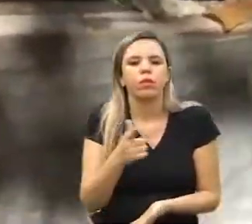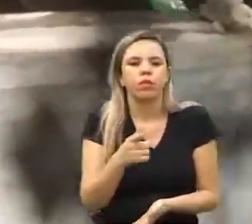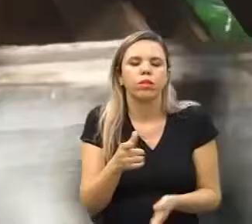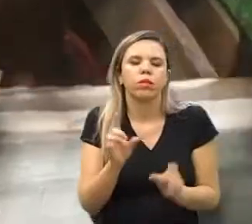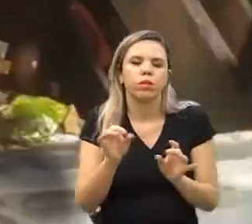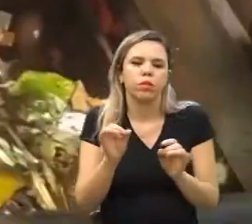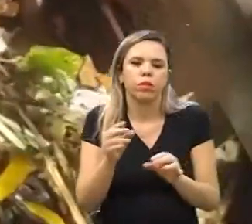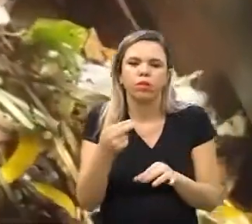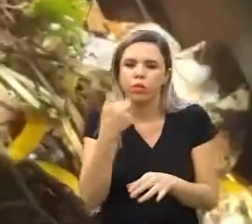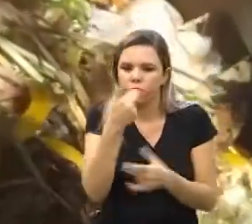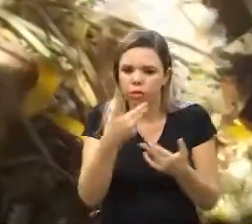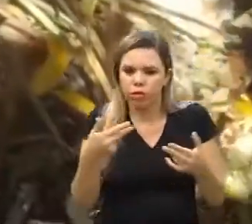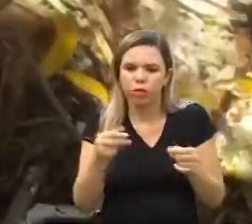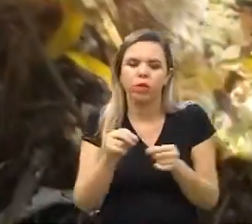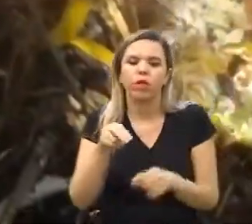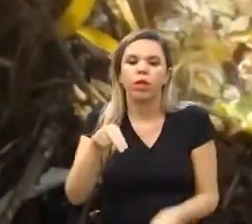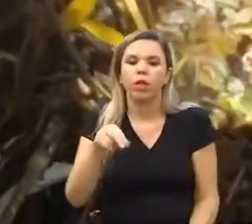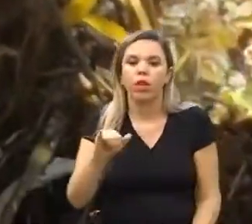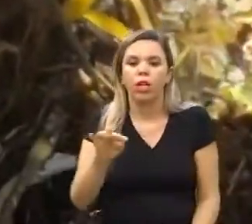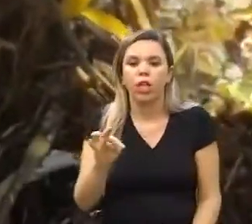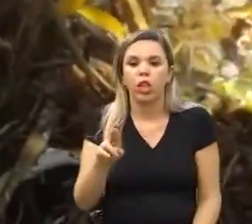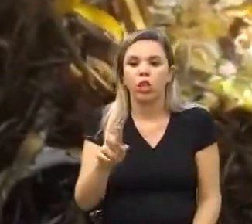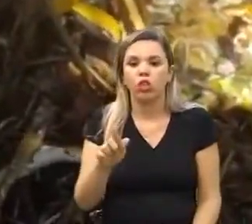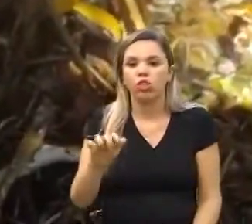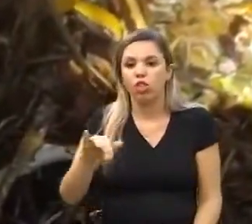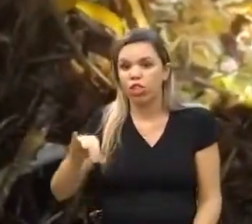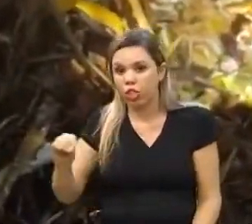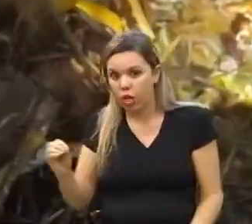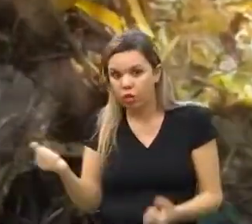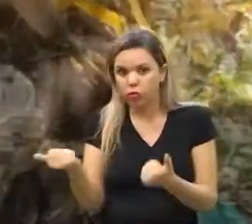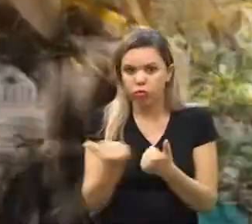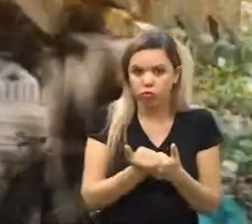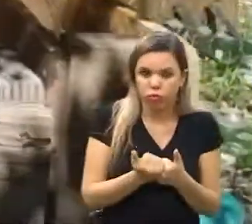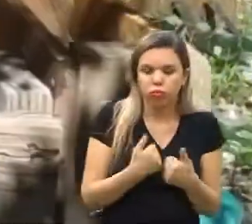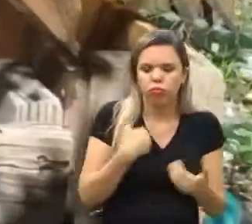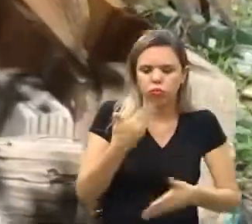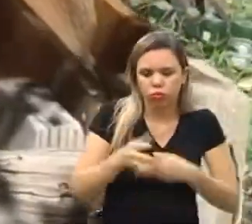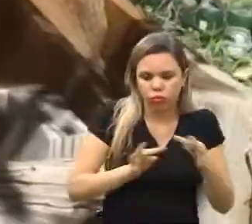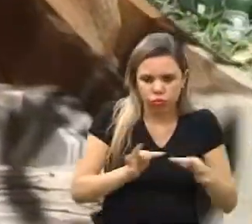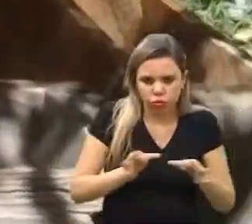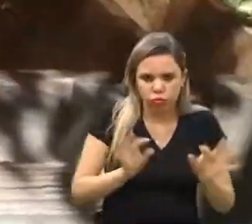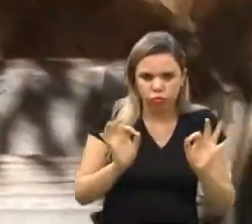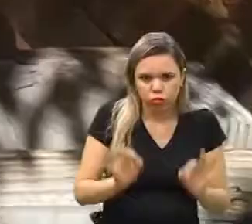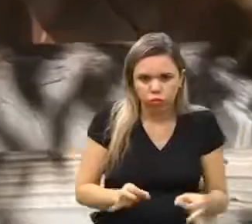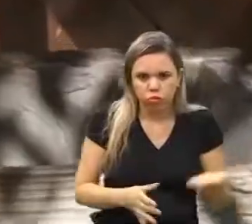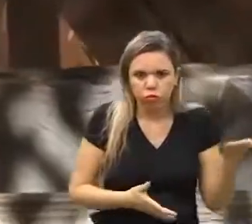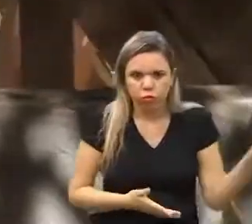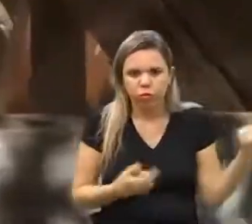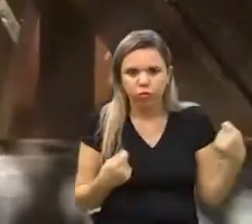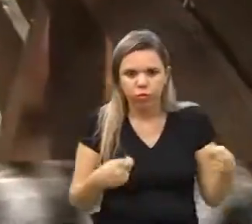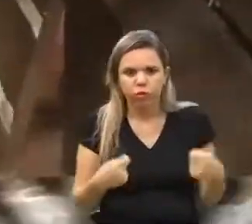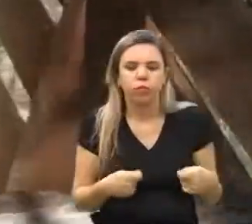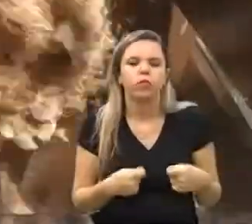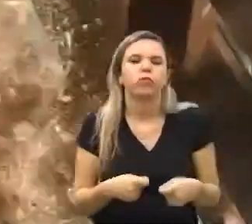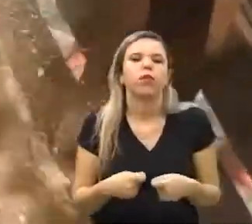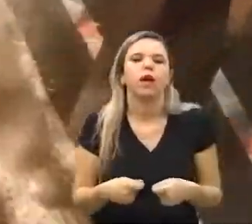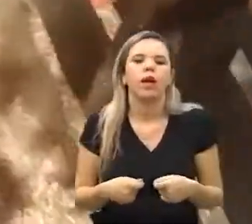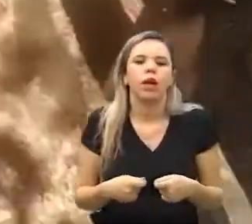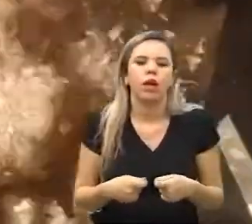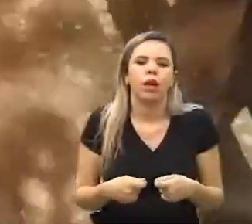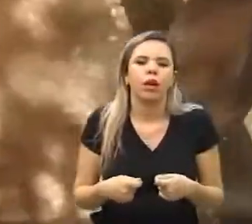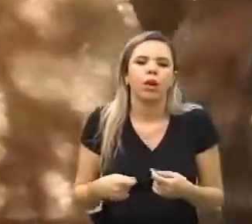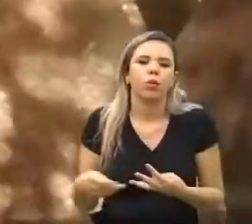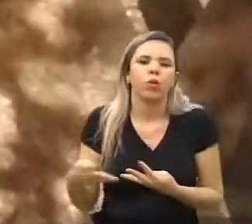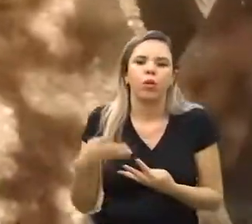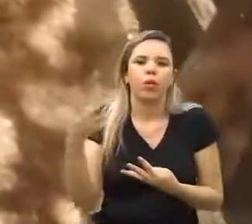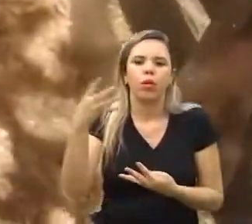elas são muito ricas em nitrogênio. E a gente precisa fazer uma compensação para o processo dar certo. Esse processo precisa de carbono